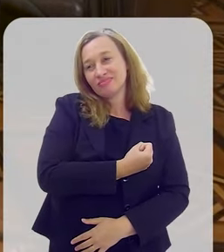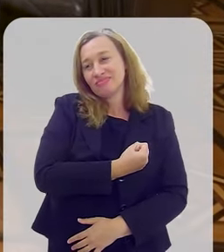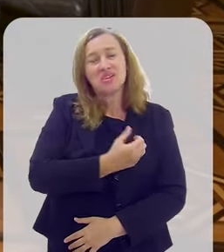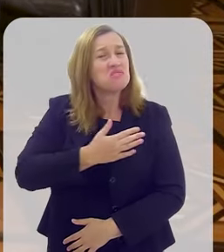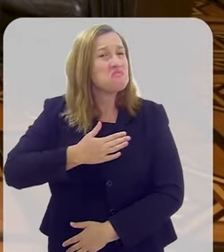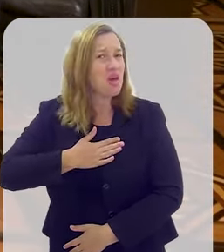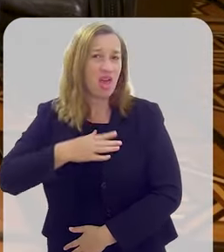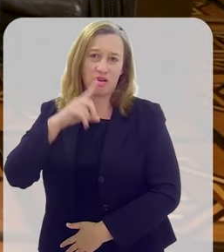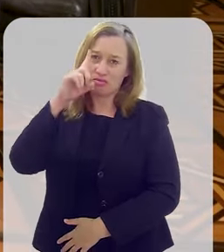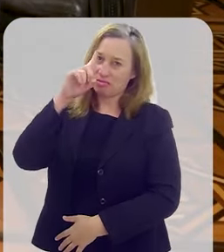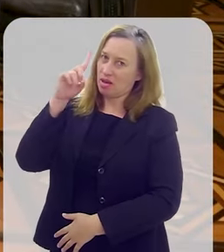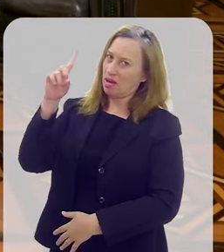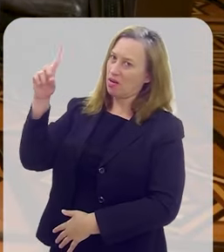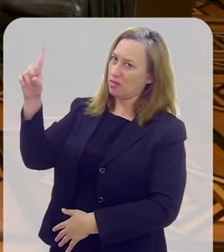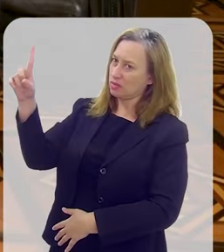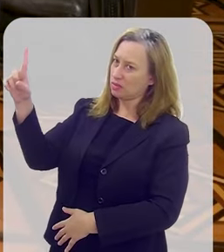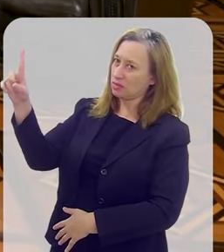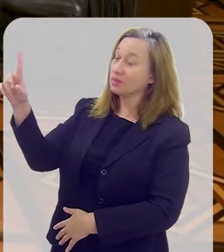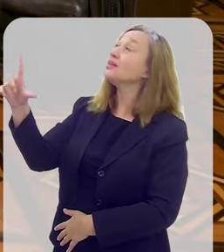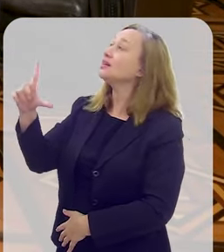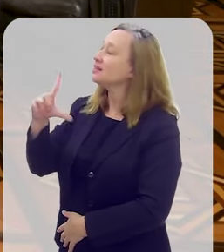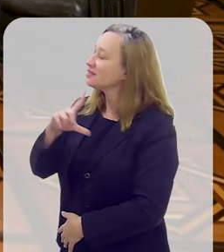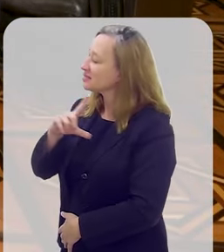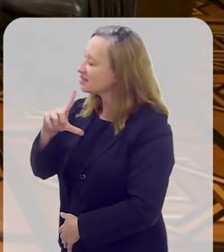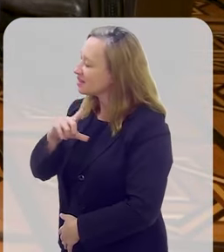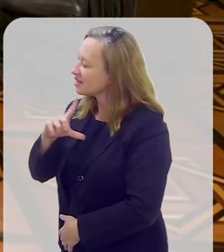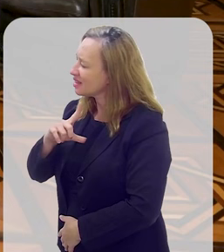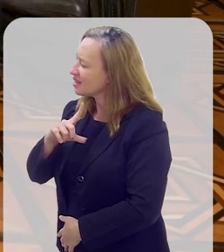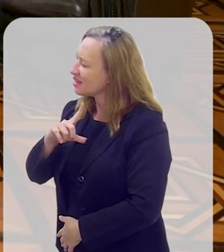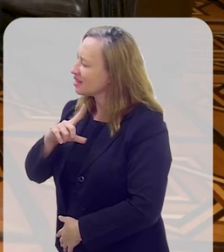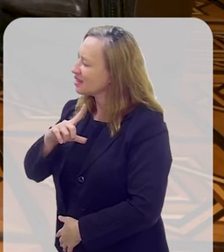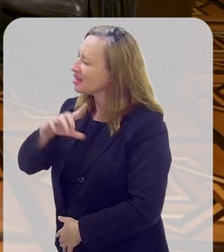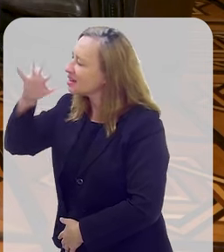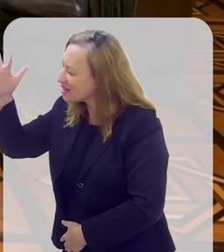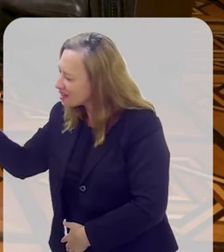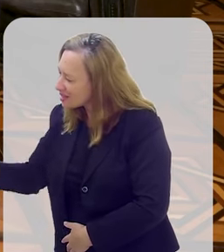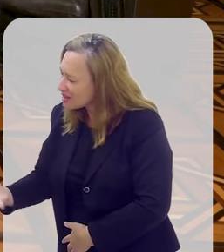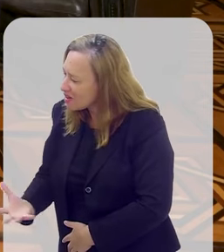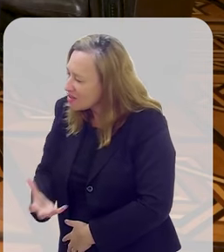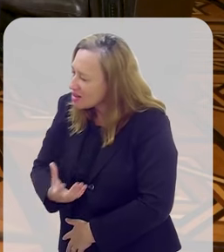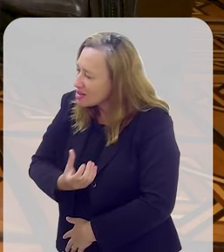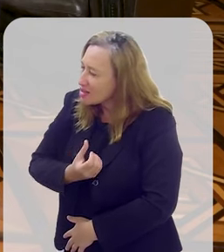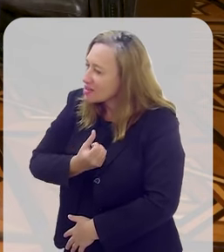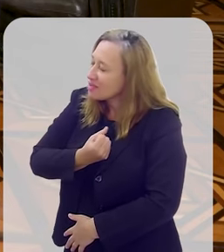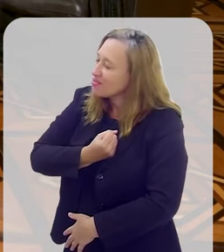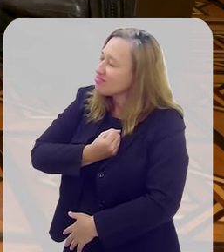coração meu Deus alcançar teu